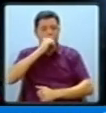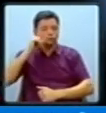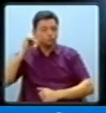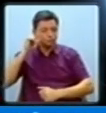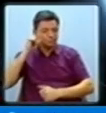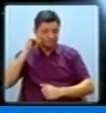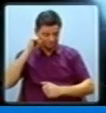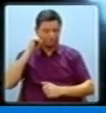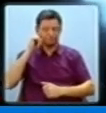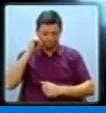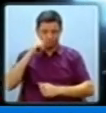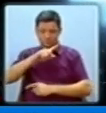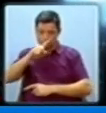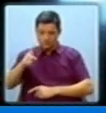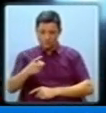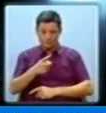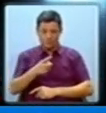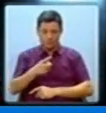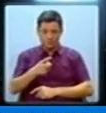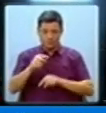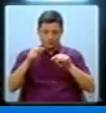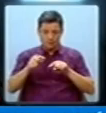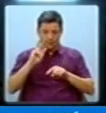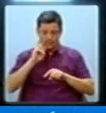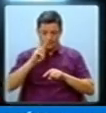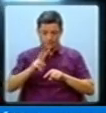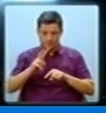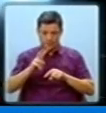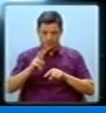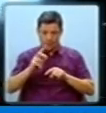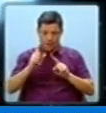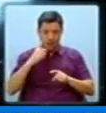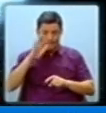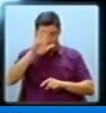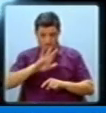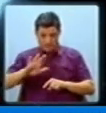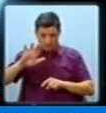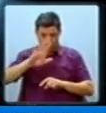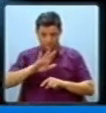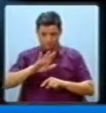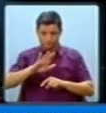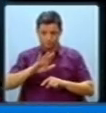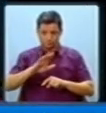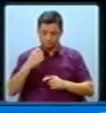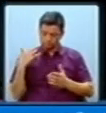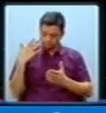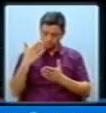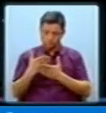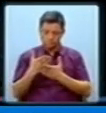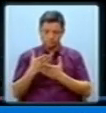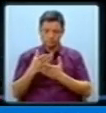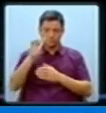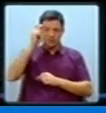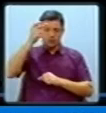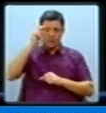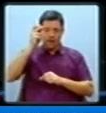que deveriam ter. Se calhar é isto que nós estamos a ver nestas ilustrações que está a acontecer. É que há muito tempo que os astrónomos pensam que